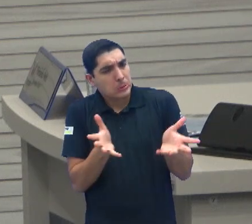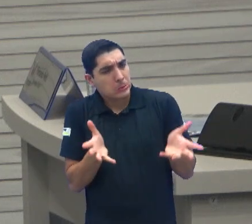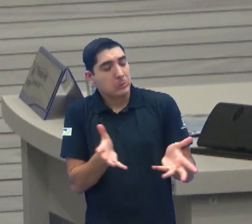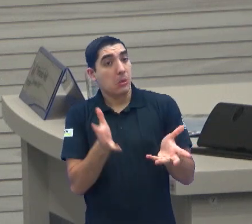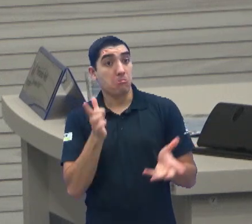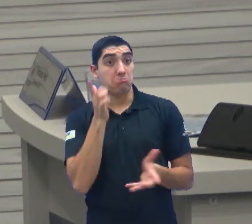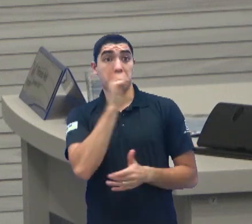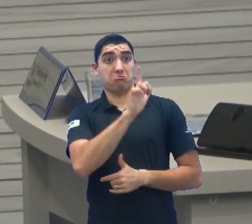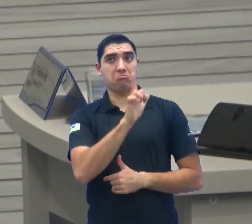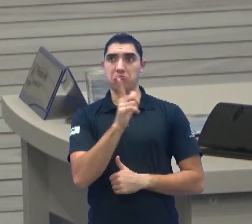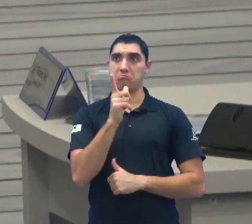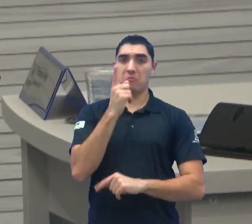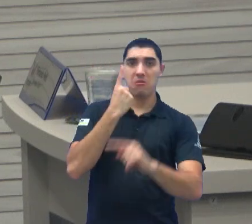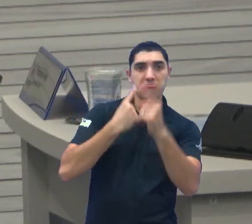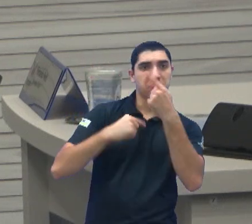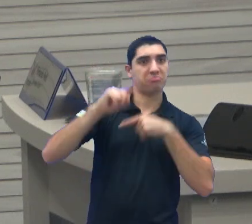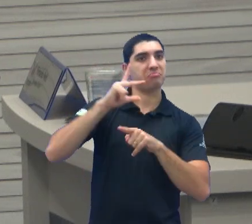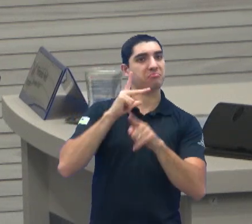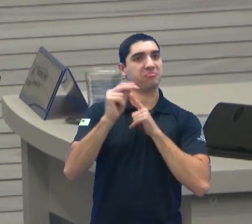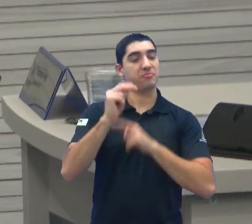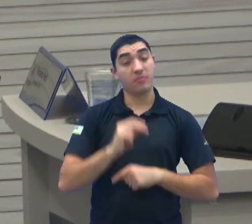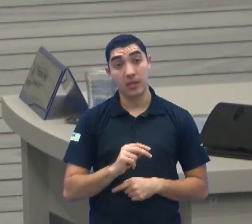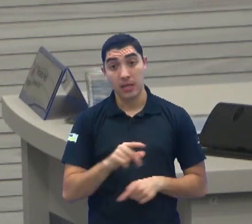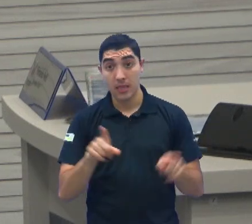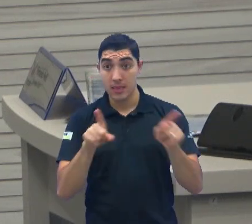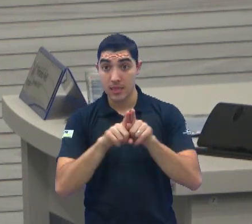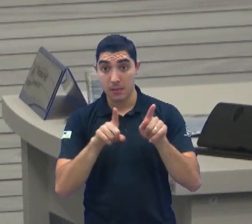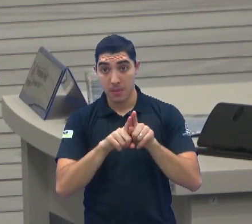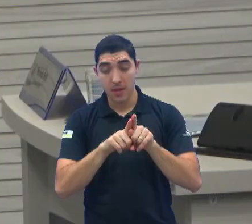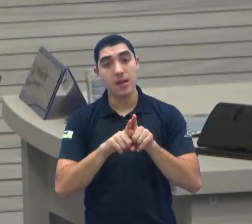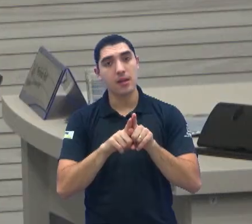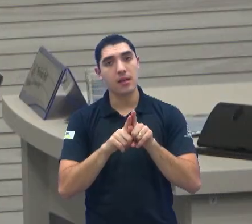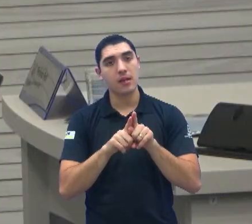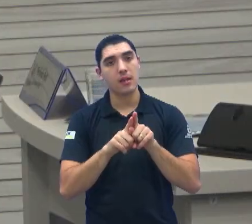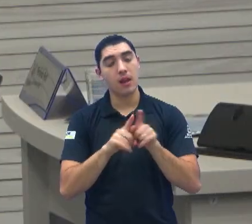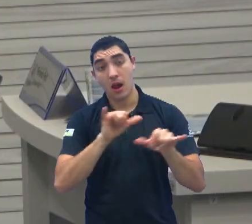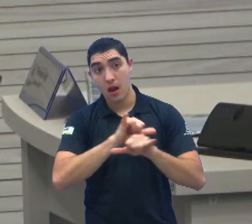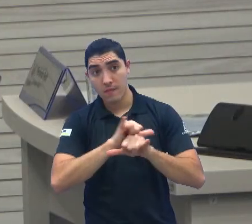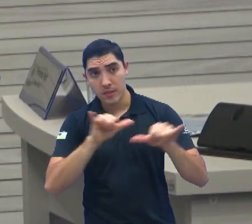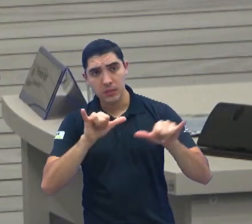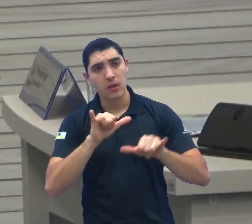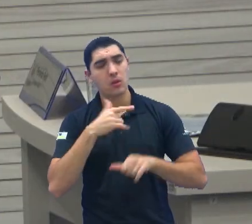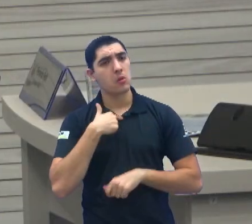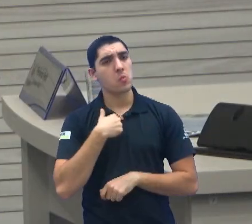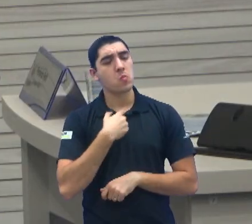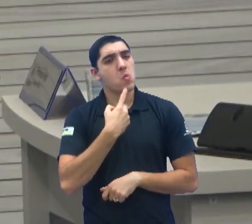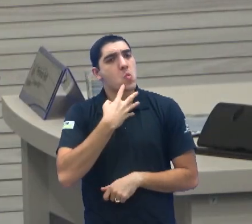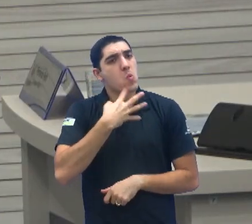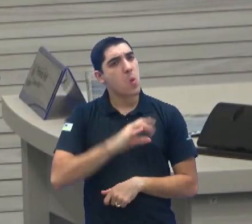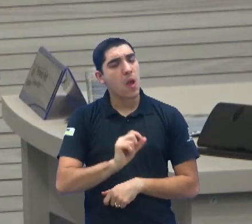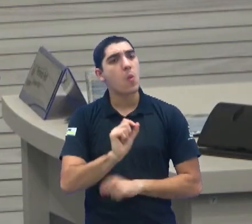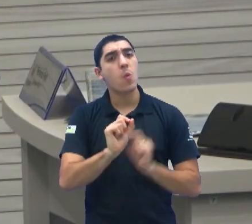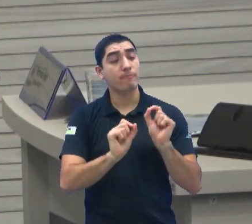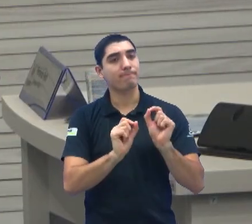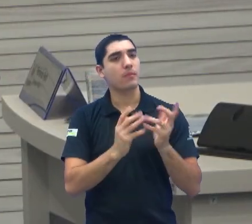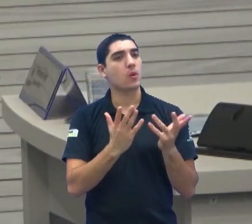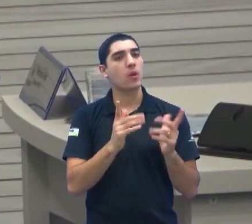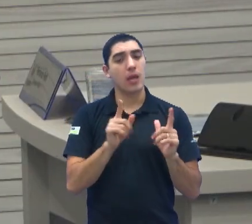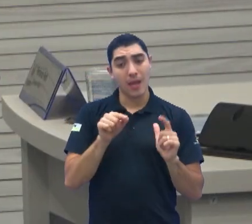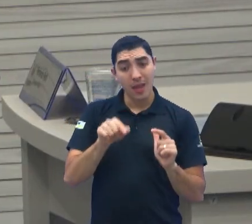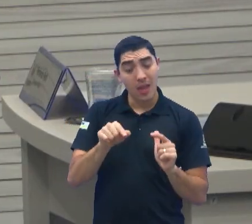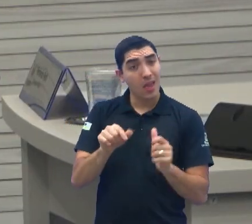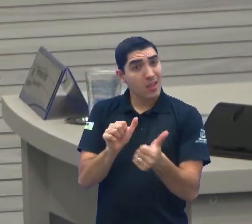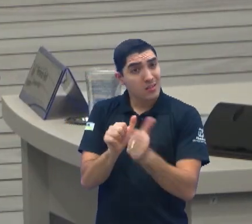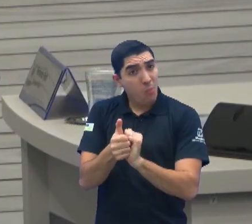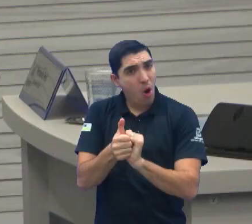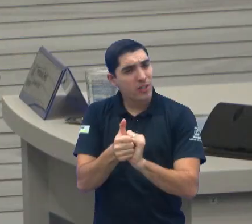dando. Eu gostaria de ressaltar que eu não conhecia o que o esporte faz na vida da criança.